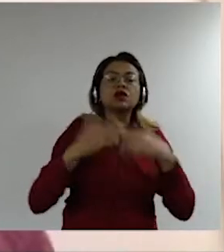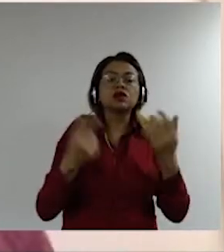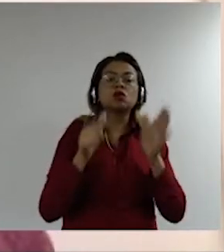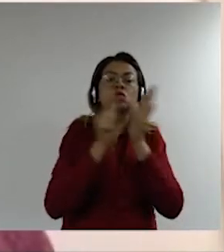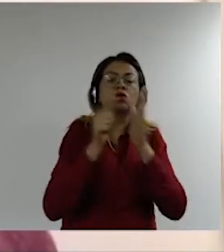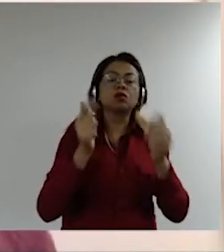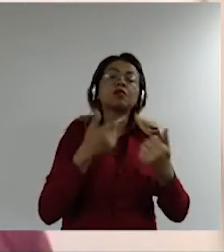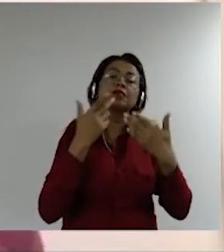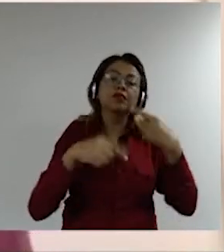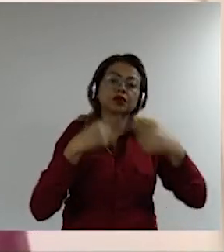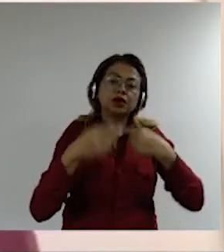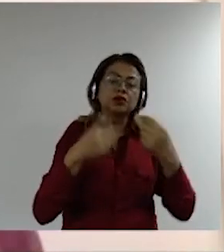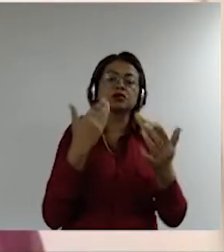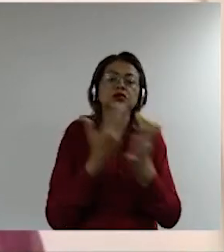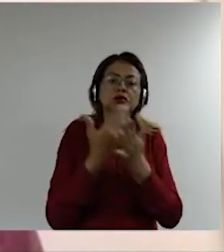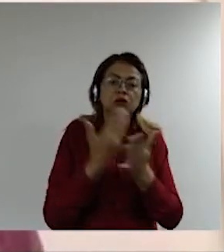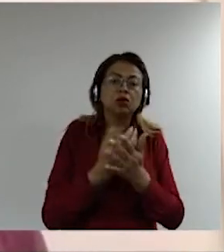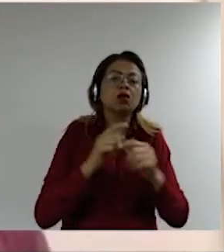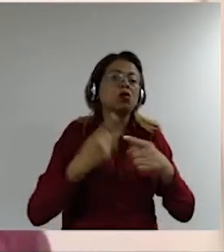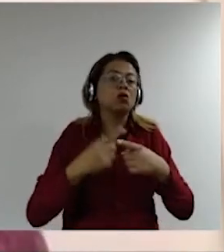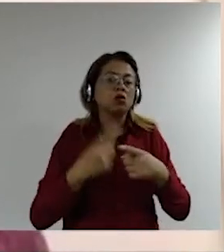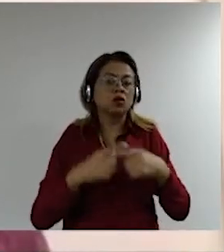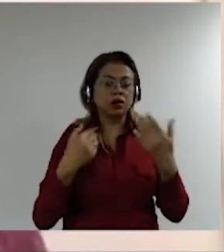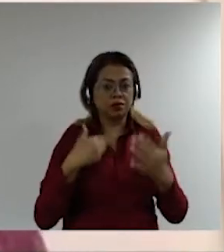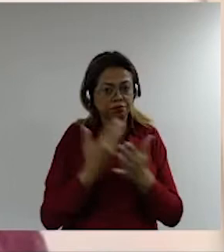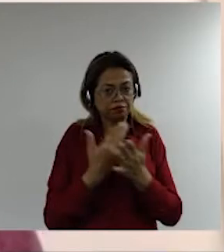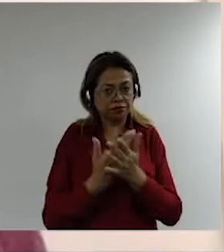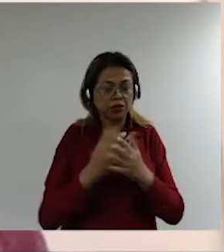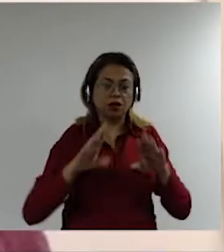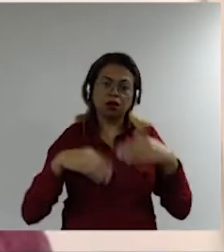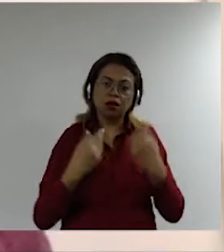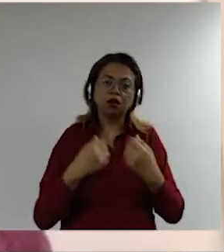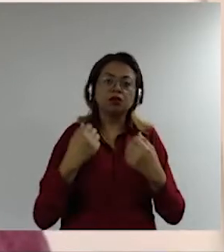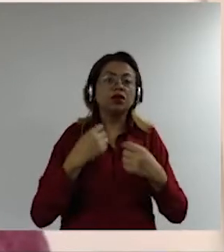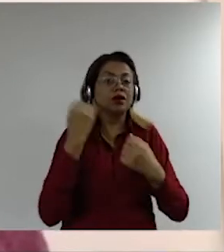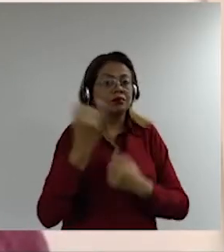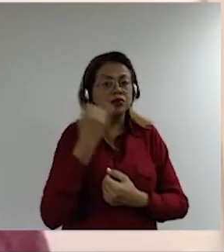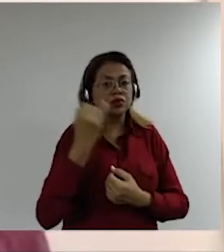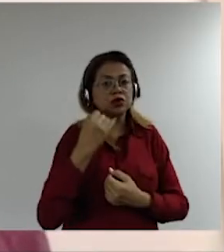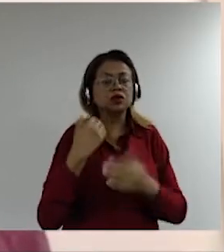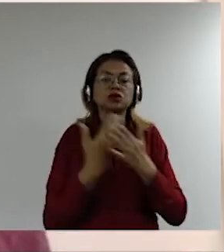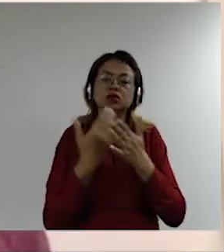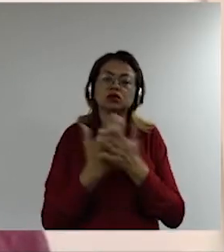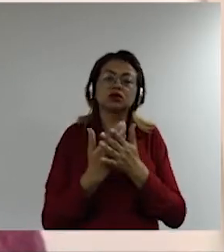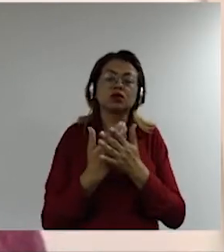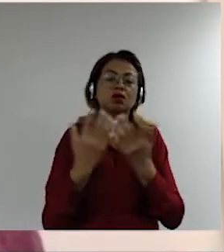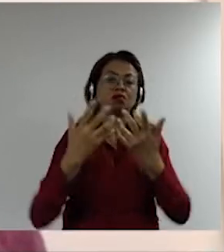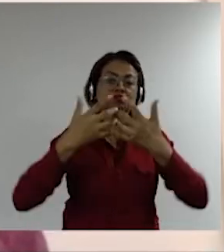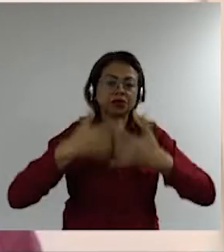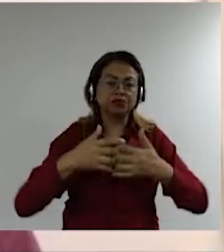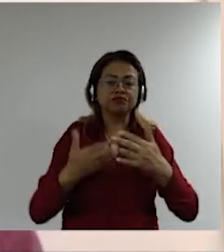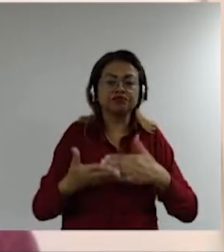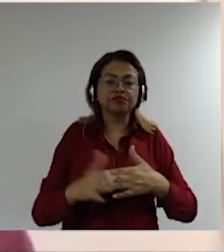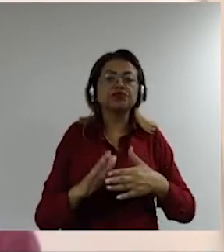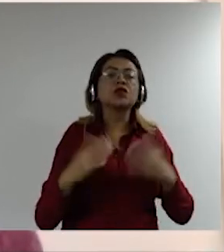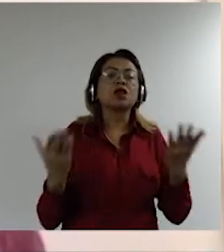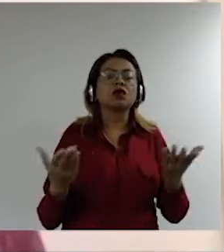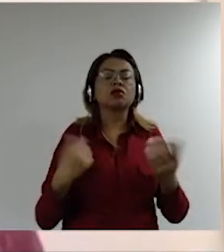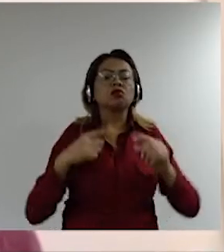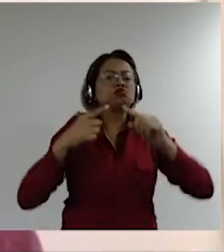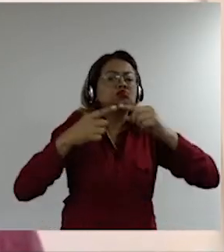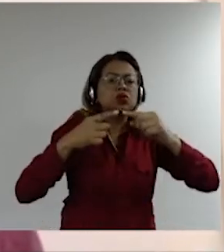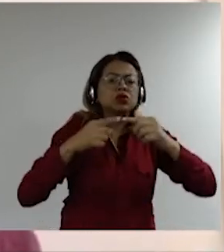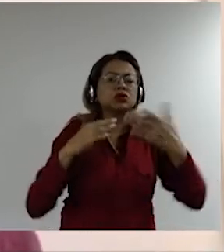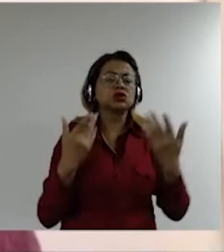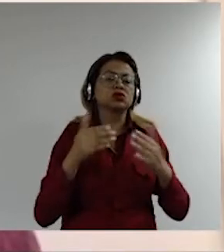das escolas, a função das escolas, por que é importante que elas funcionem. A função das escolas é